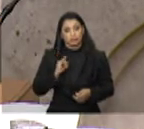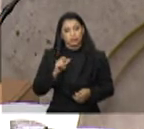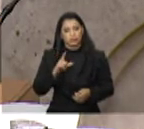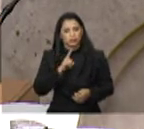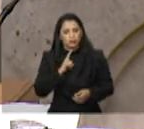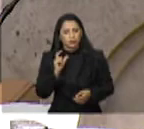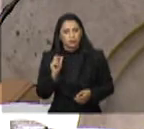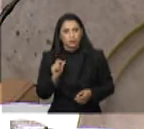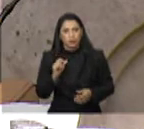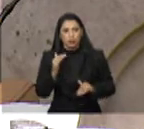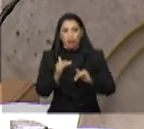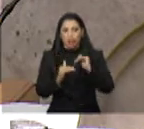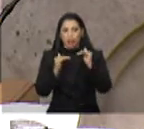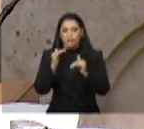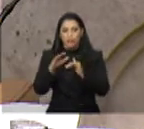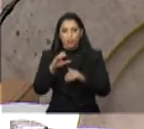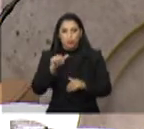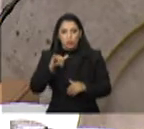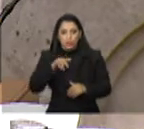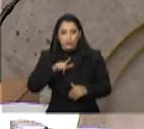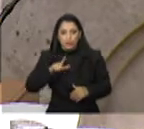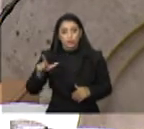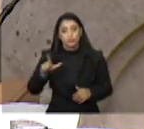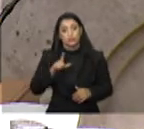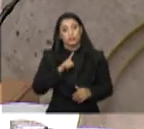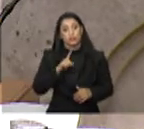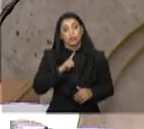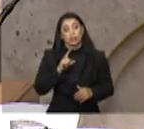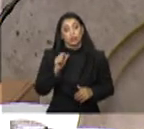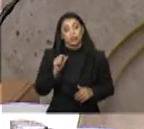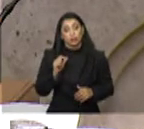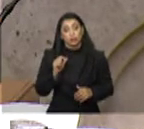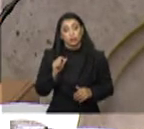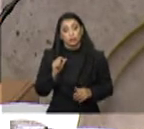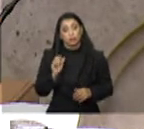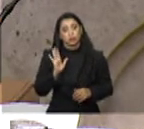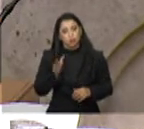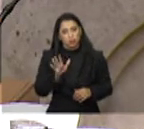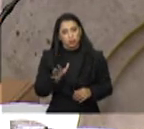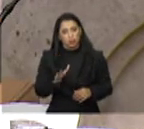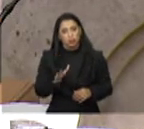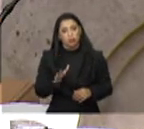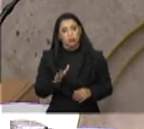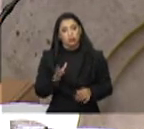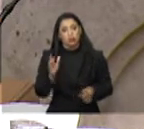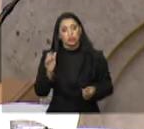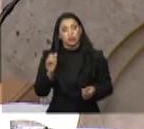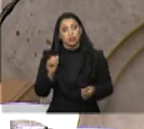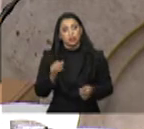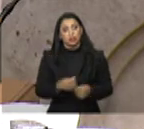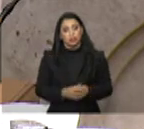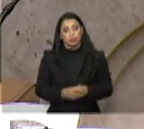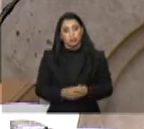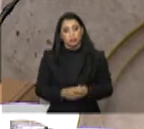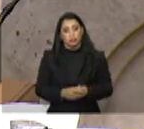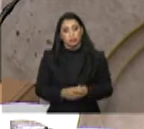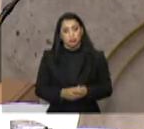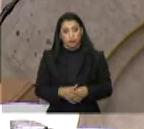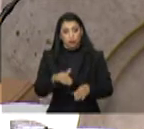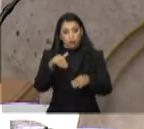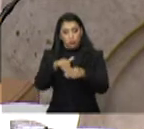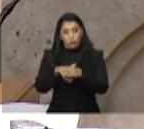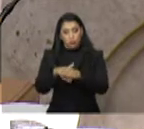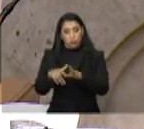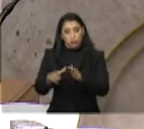de qualquer avanço civilizatório diante do que já foi sublinhado nos votos